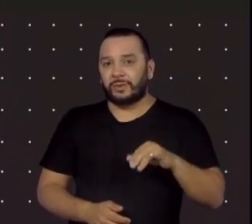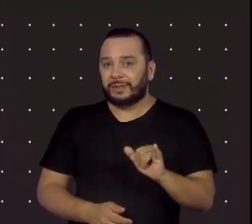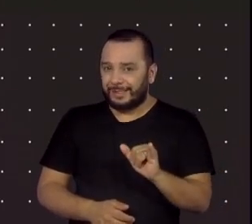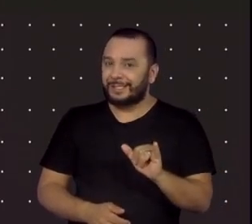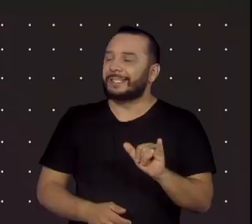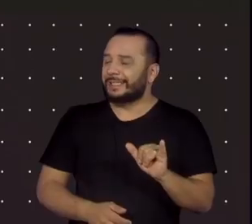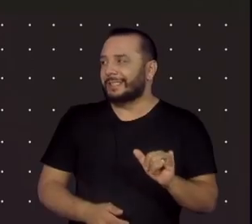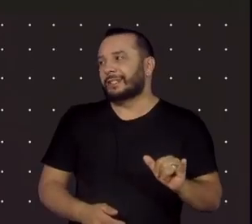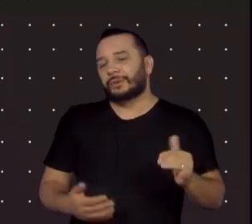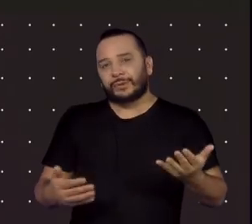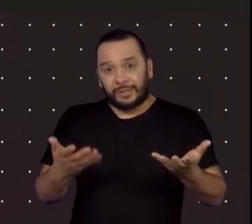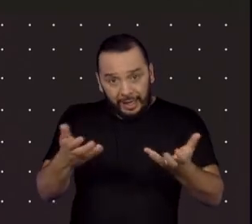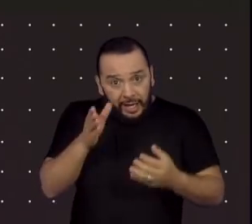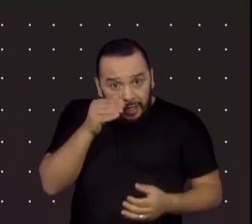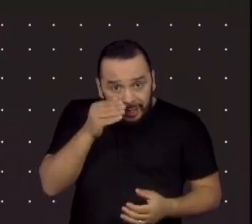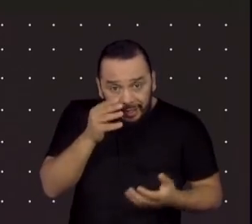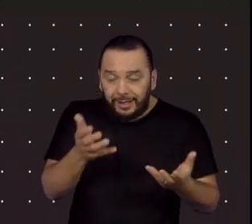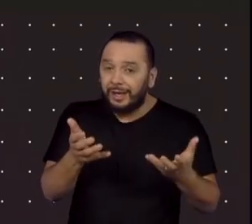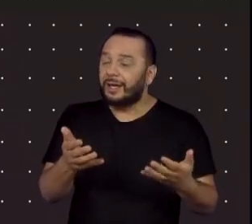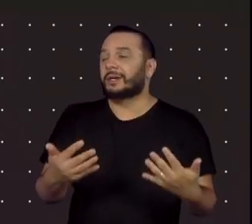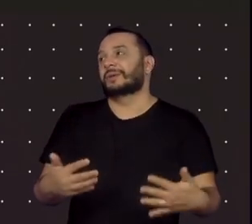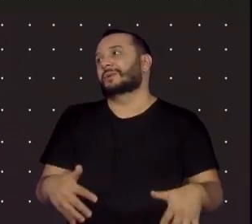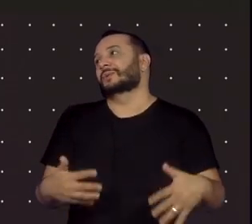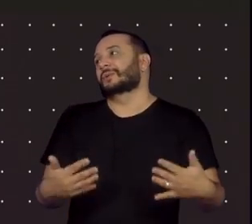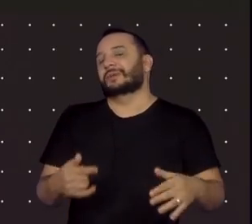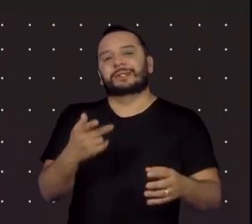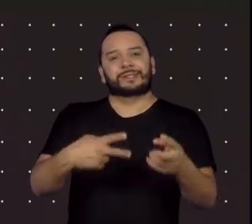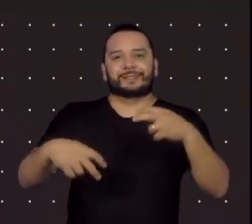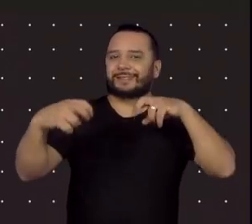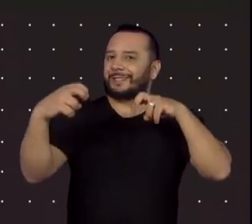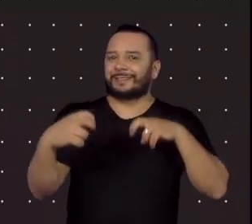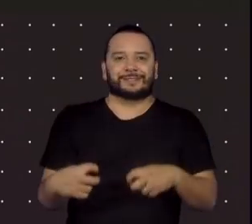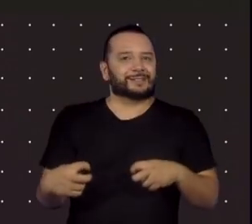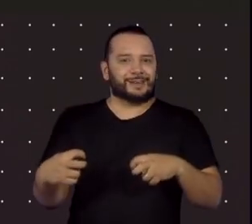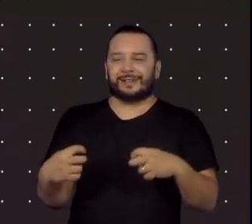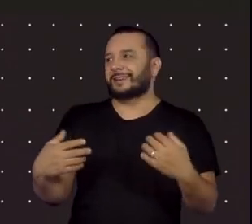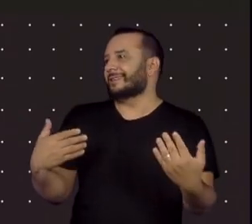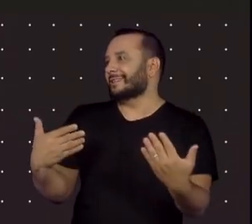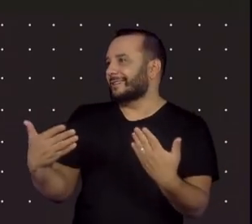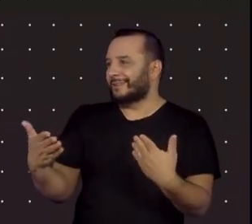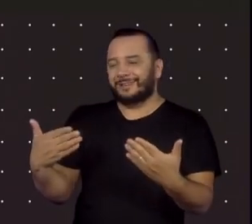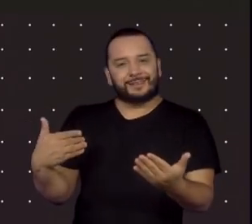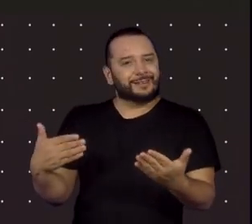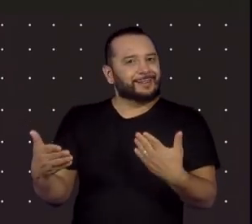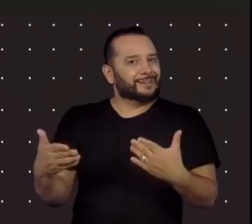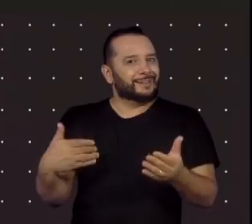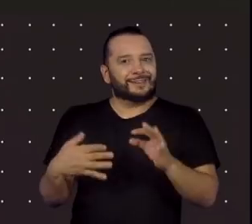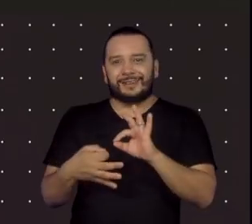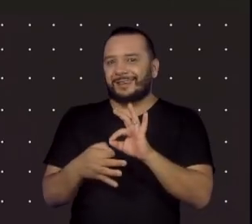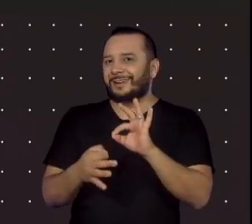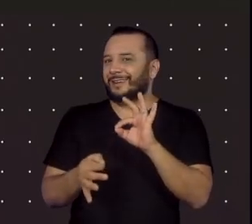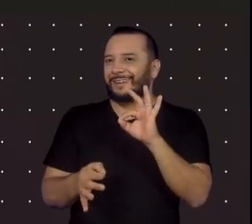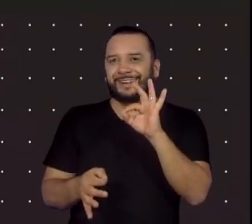aí, meu amigo, aí você tem que sentar com muito tempo para ouvir.